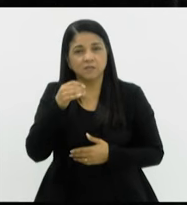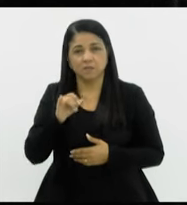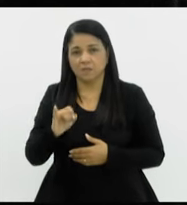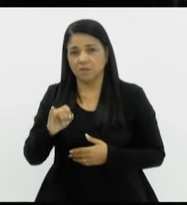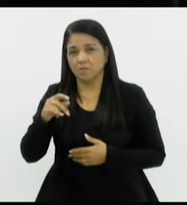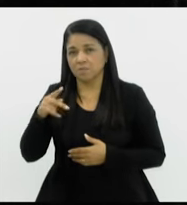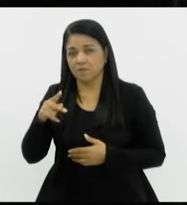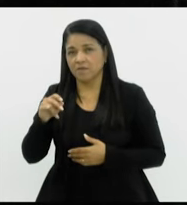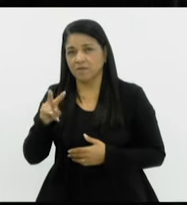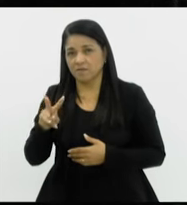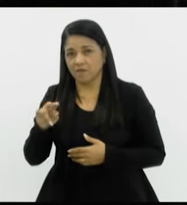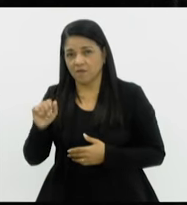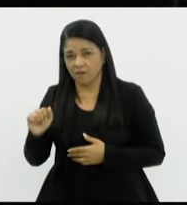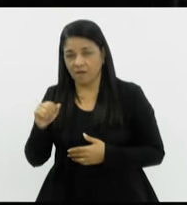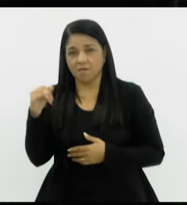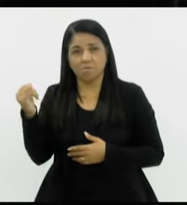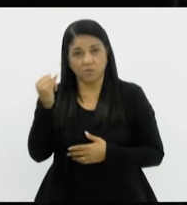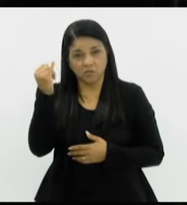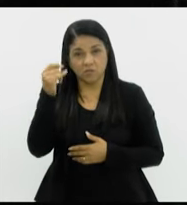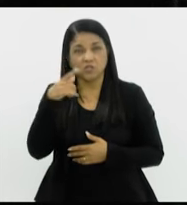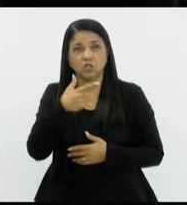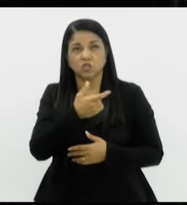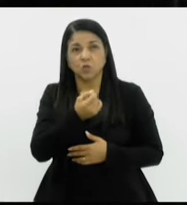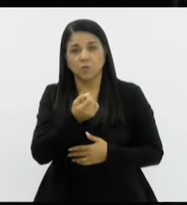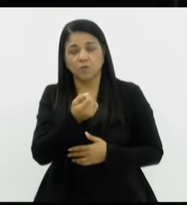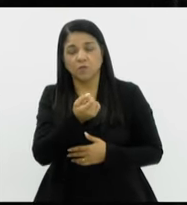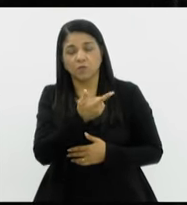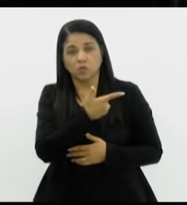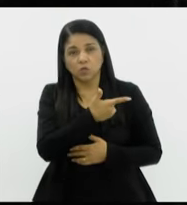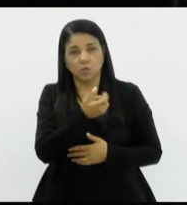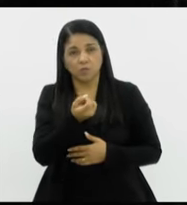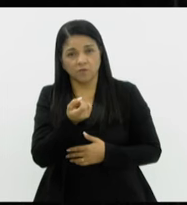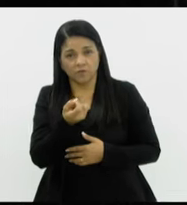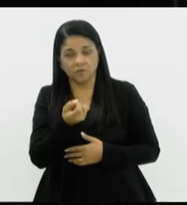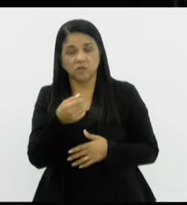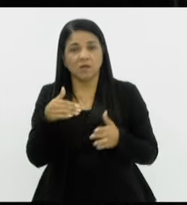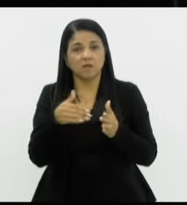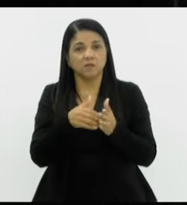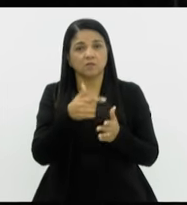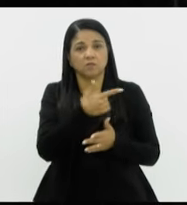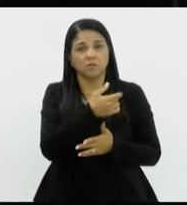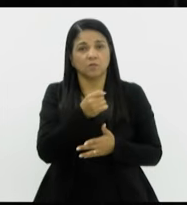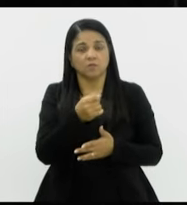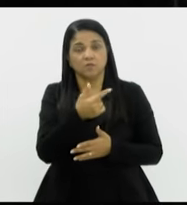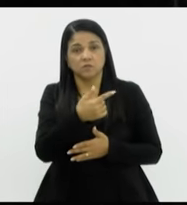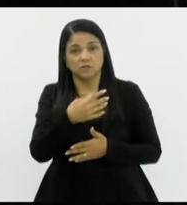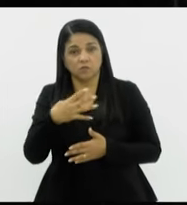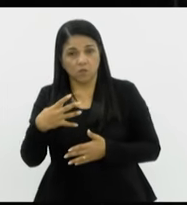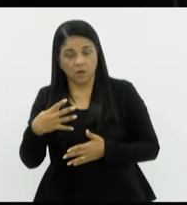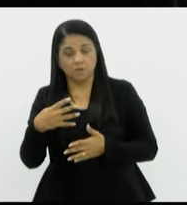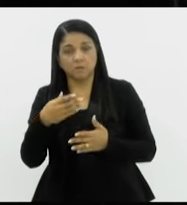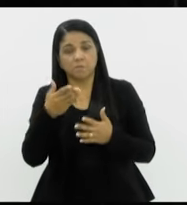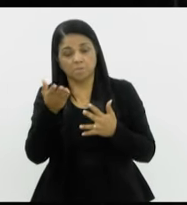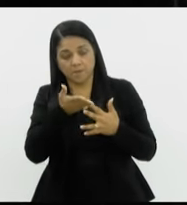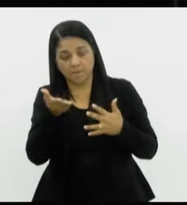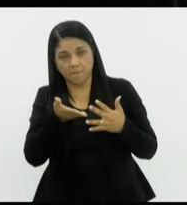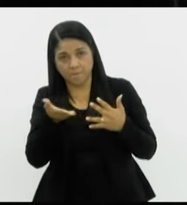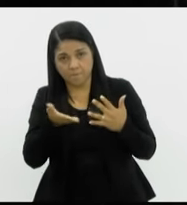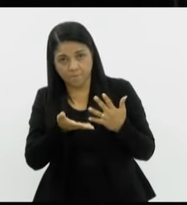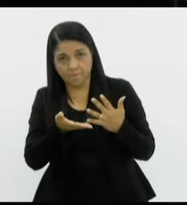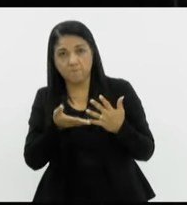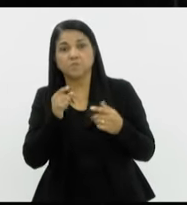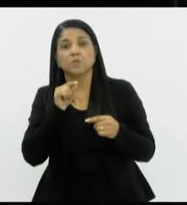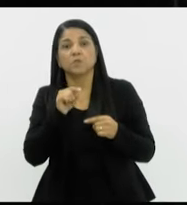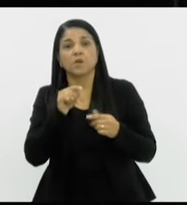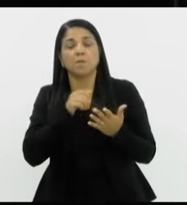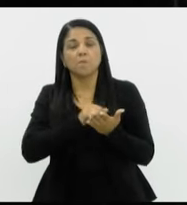desde 2020 a 2024, incluindo nesse parcelamento também